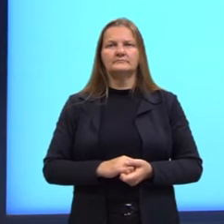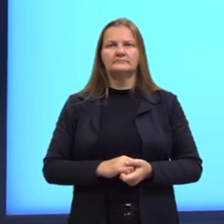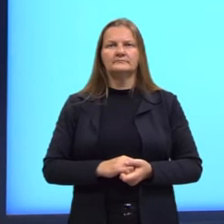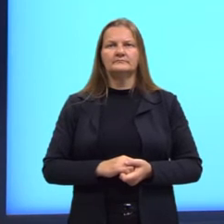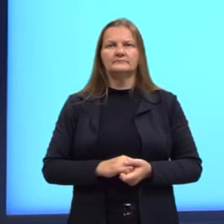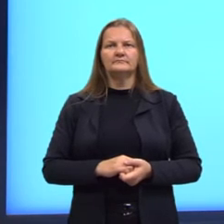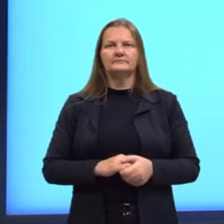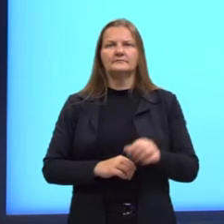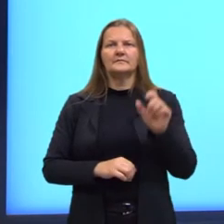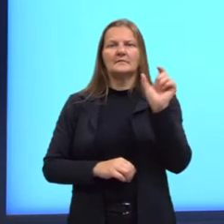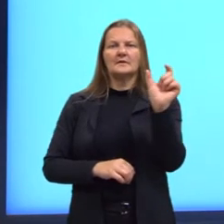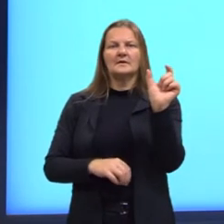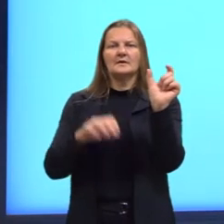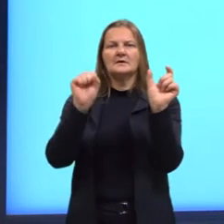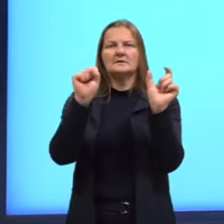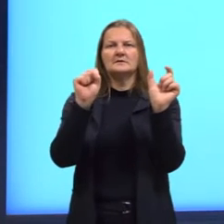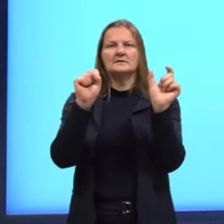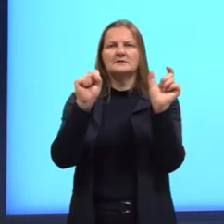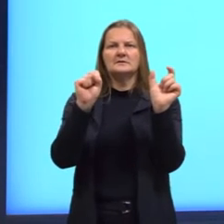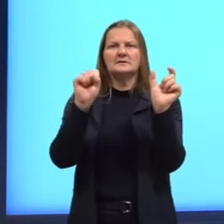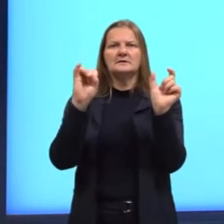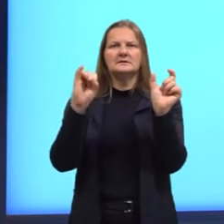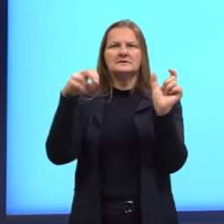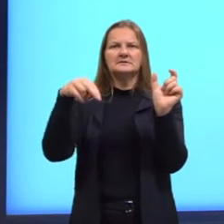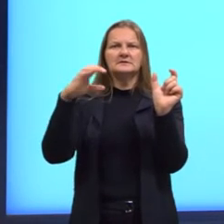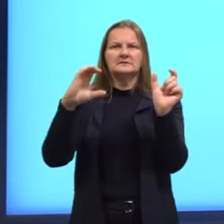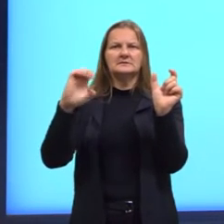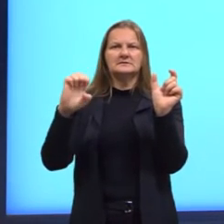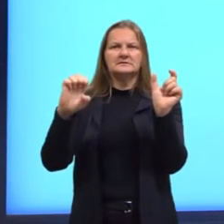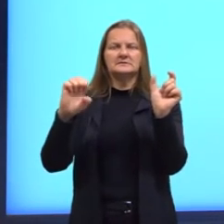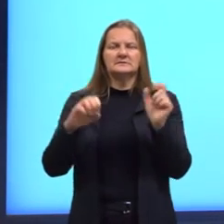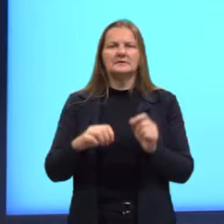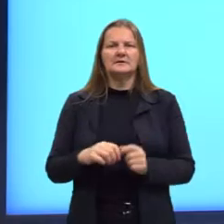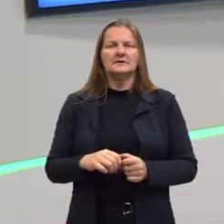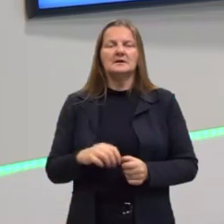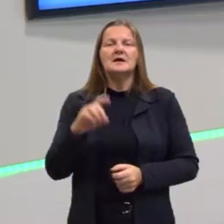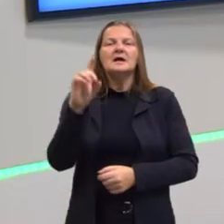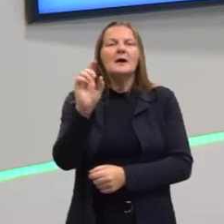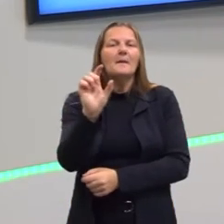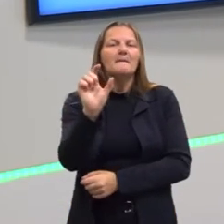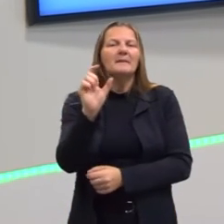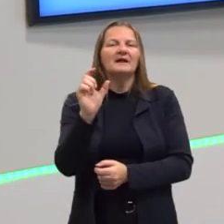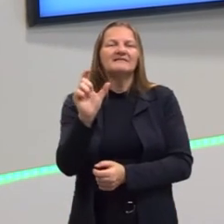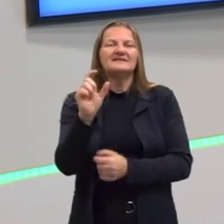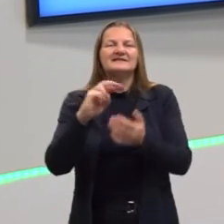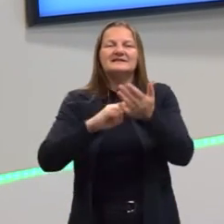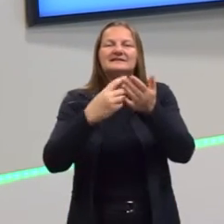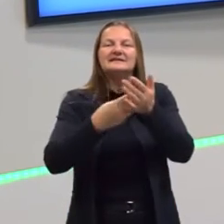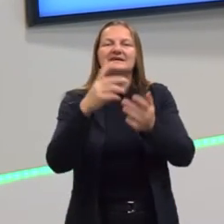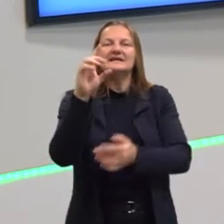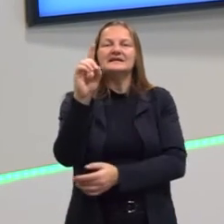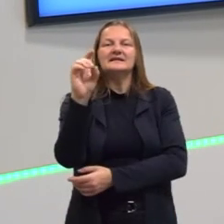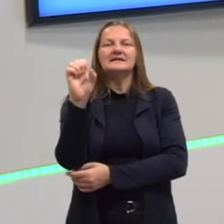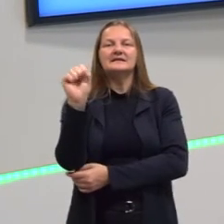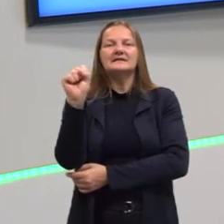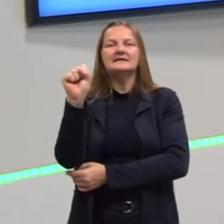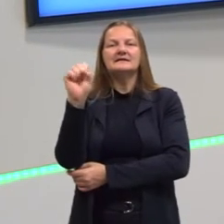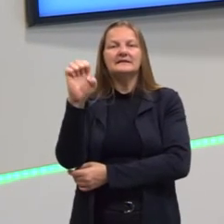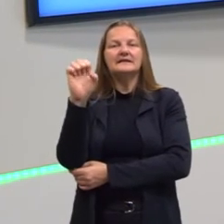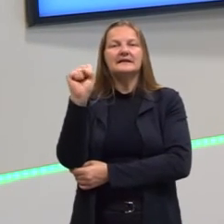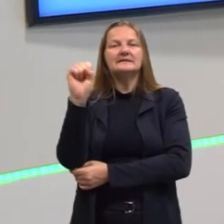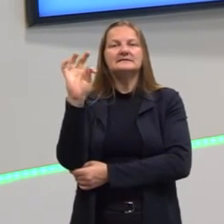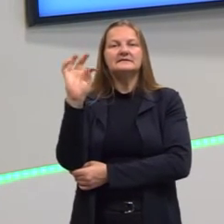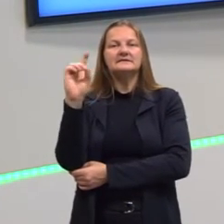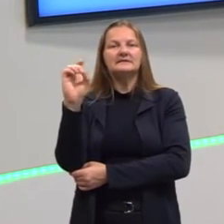ossinhos é o desde bom então eu posso dizer assim ó I've been studying